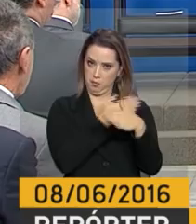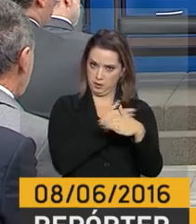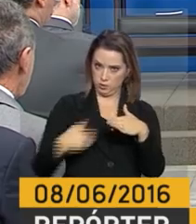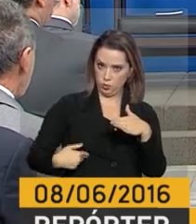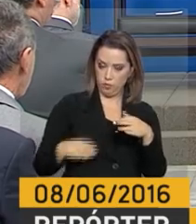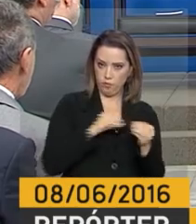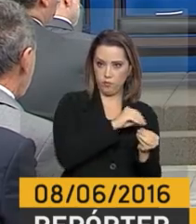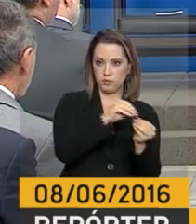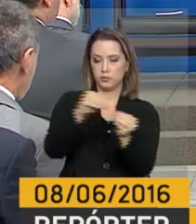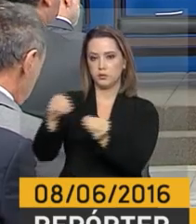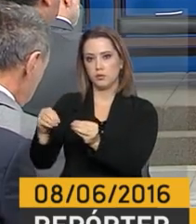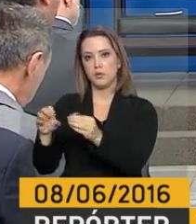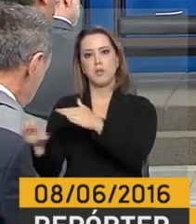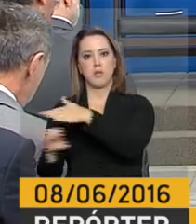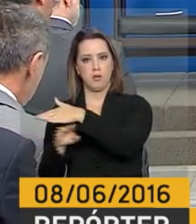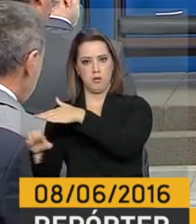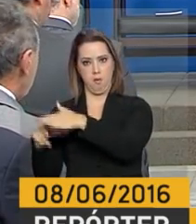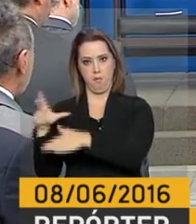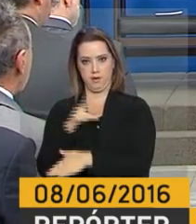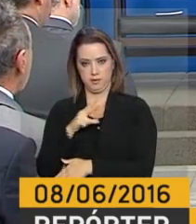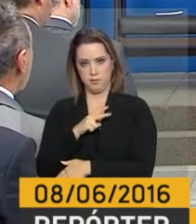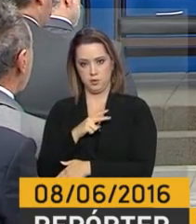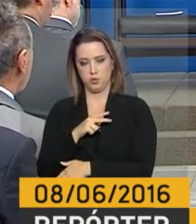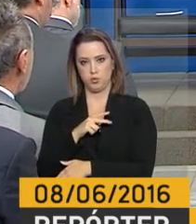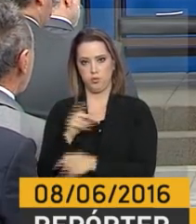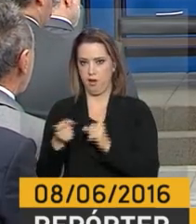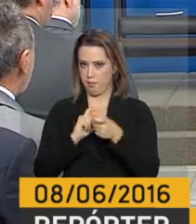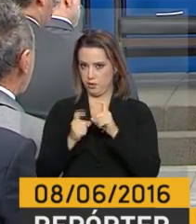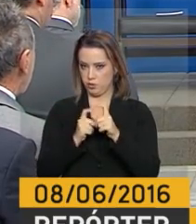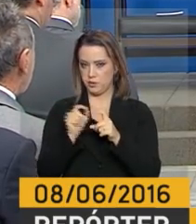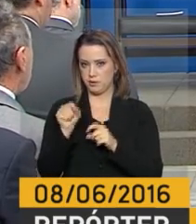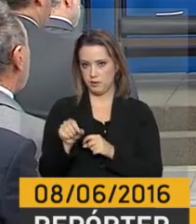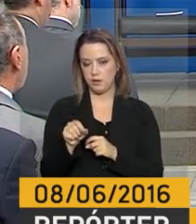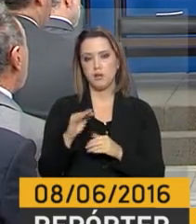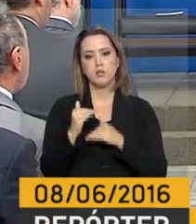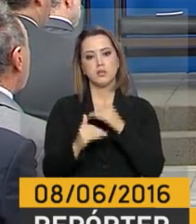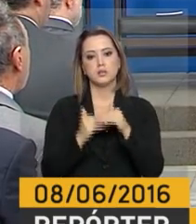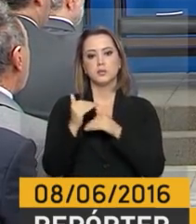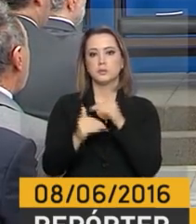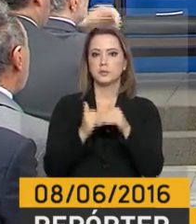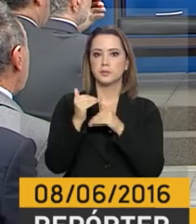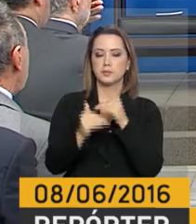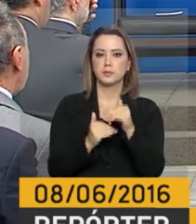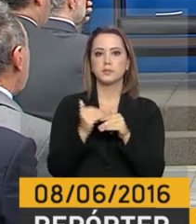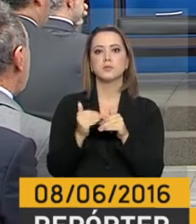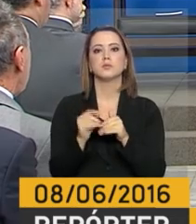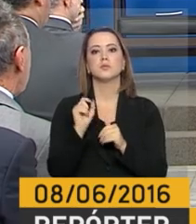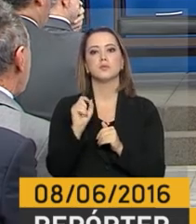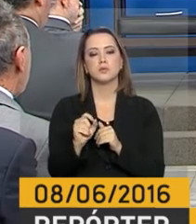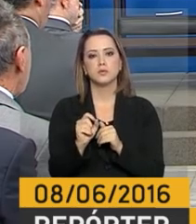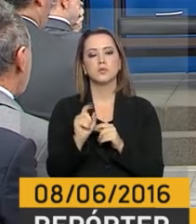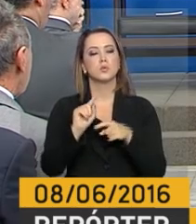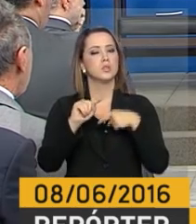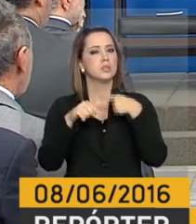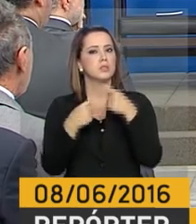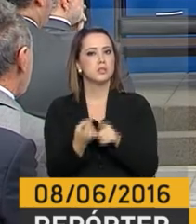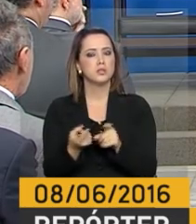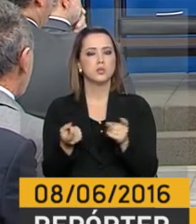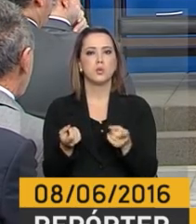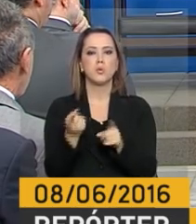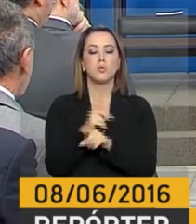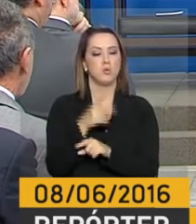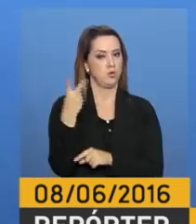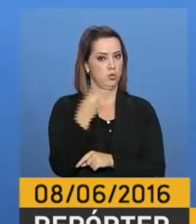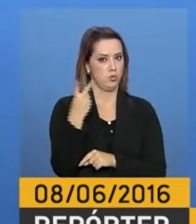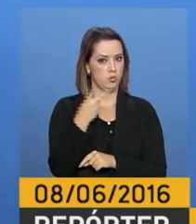concessões Isto é é um processo em andamento é um processo que vai destravar duas coisas